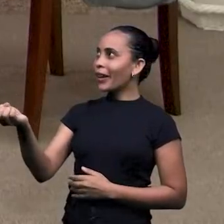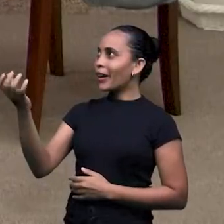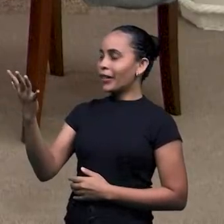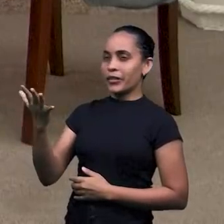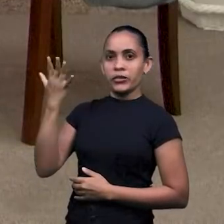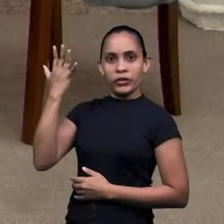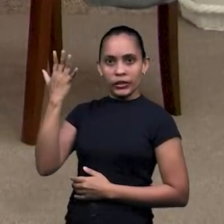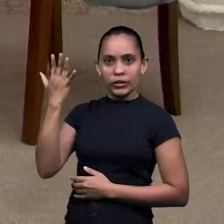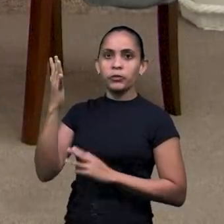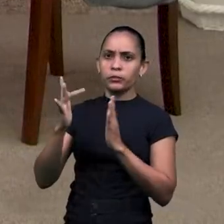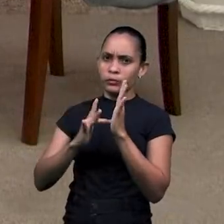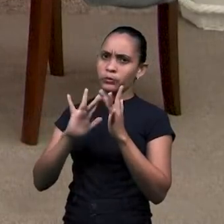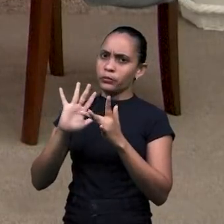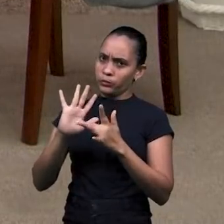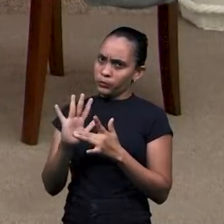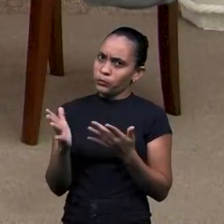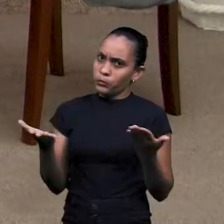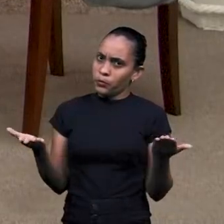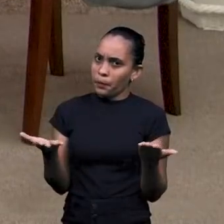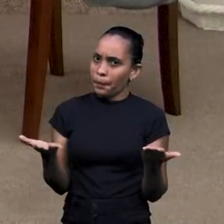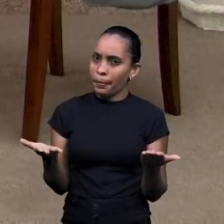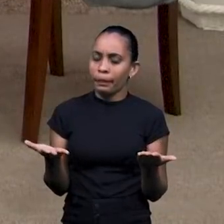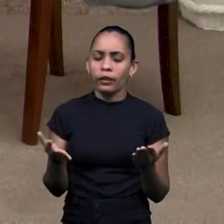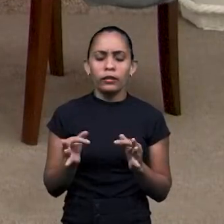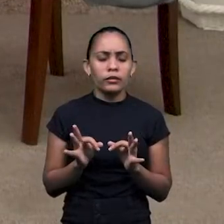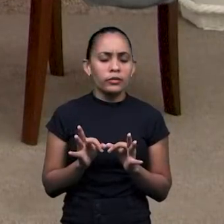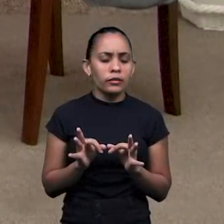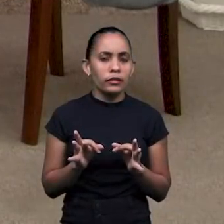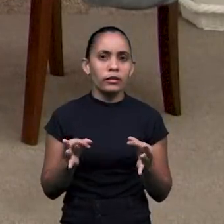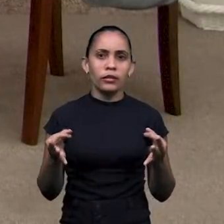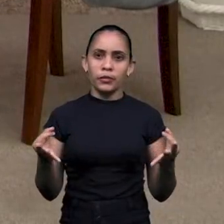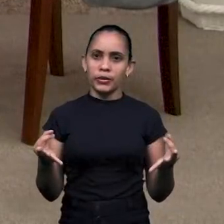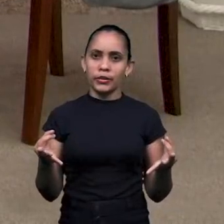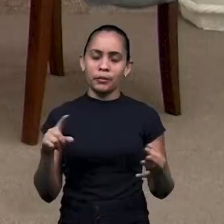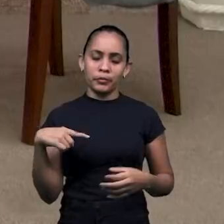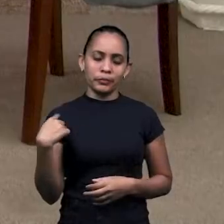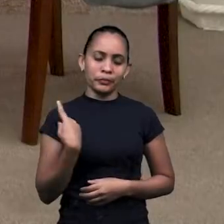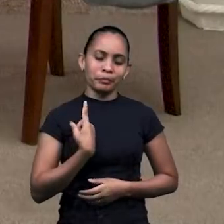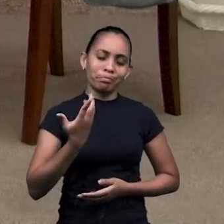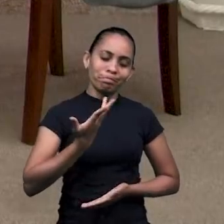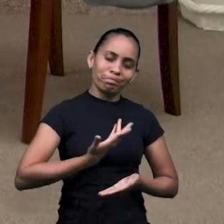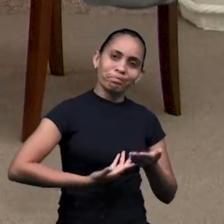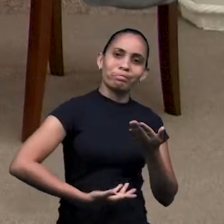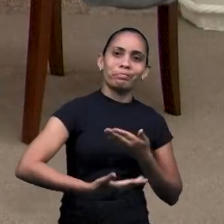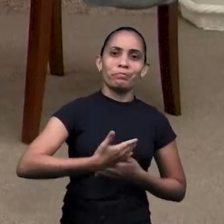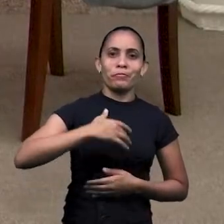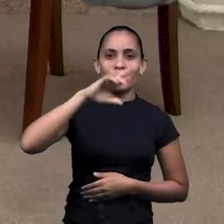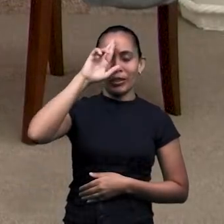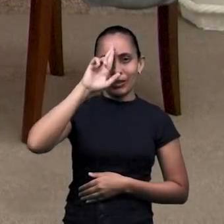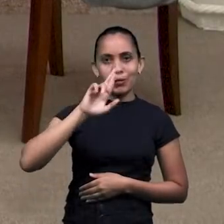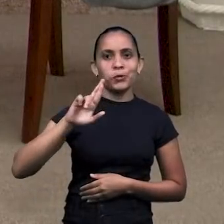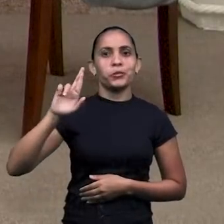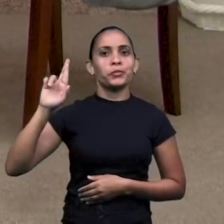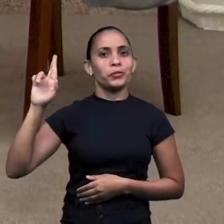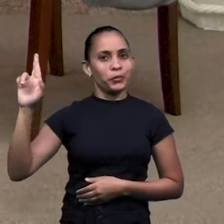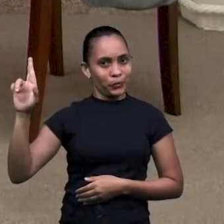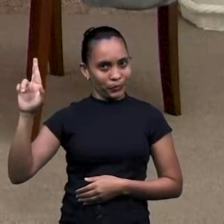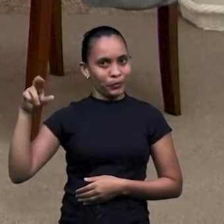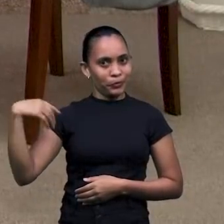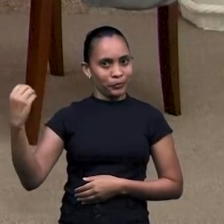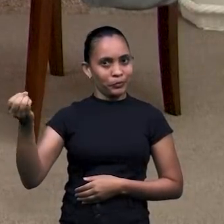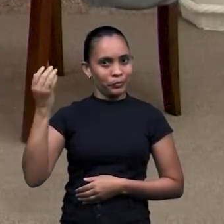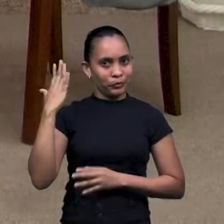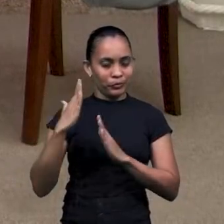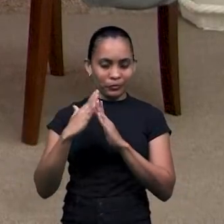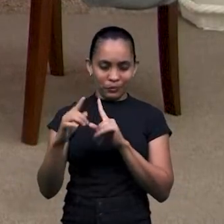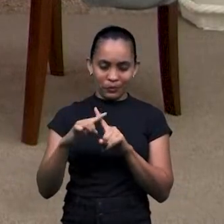tem dado à sua igreja nesta hora, pelo fato tão simples de participarmos daquilo que o Senhor tem ditado para a sua igreja